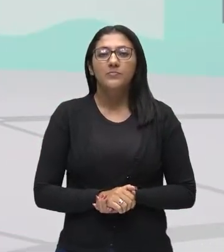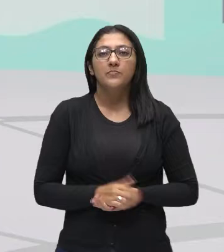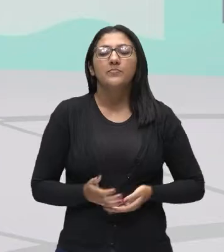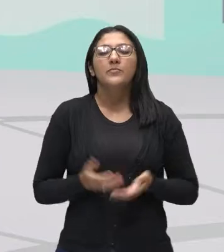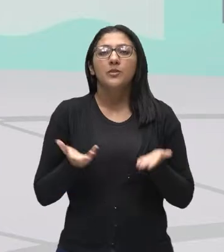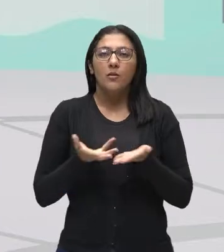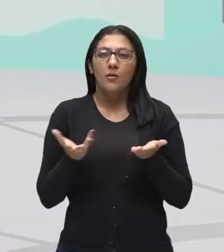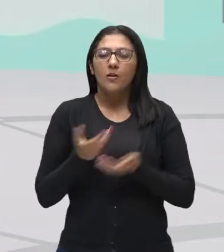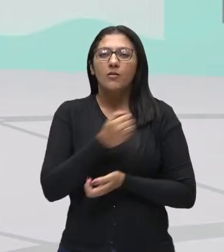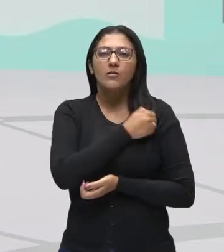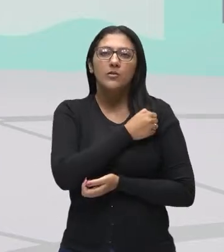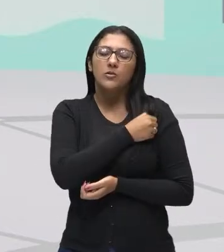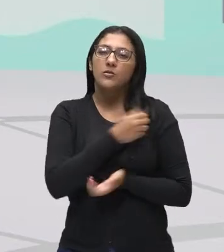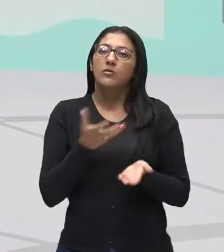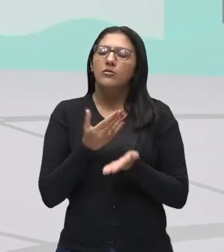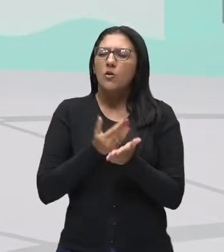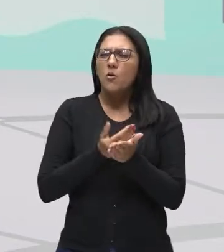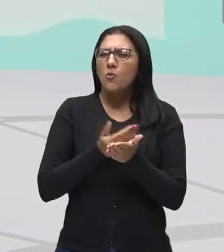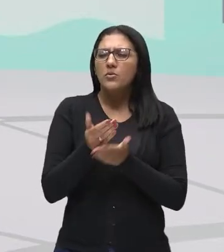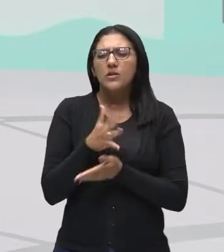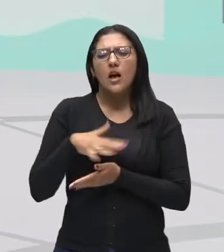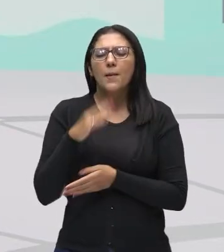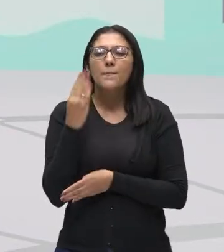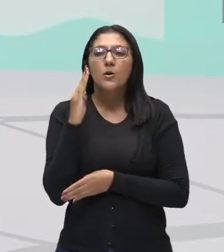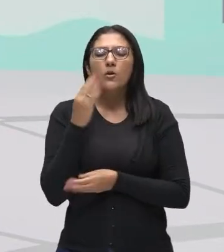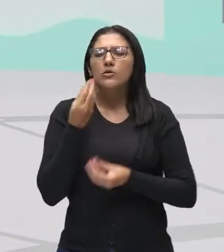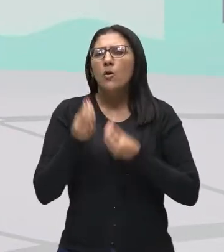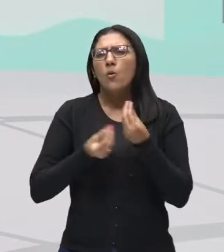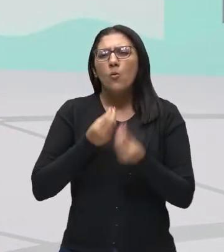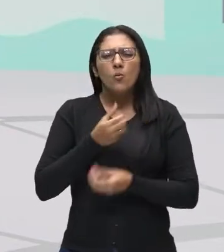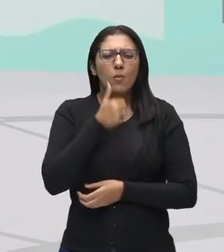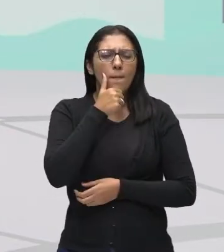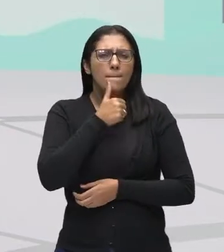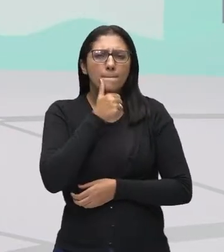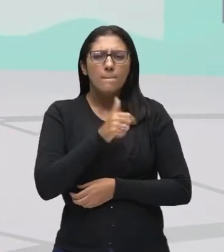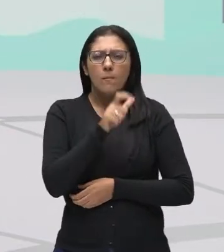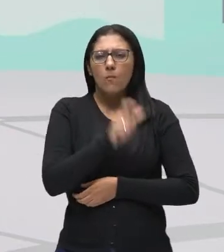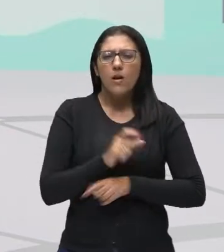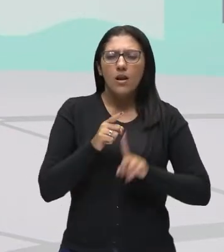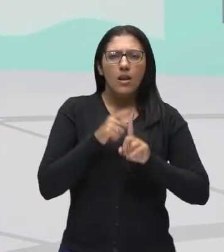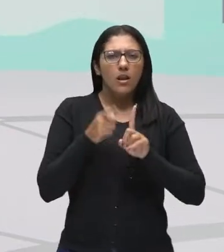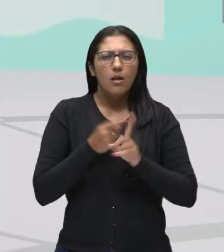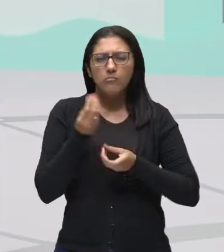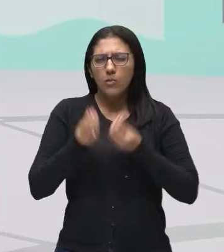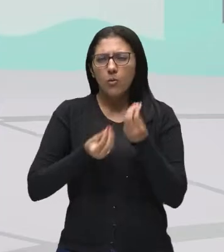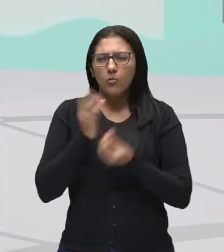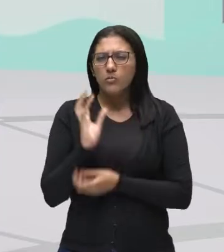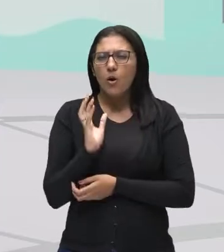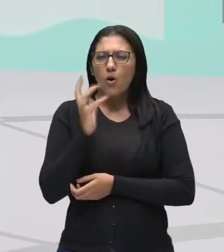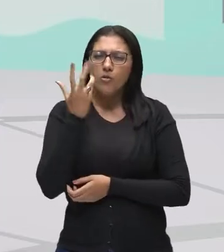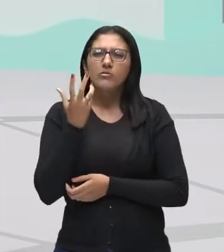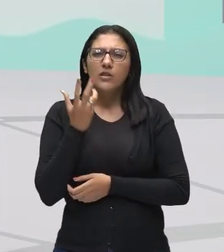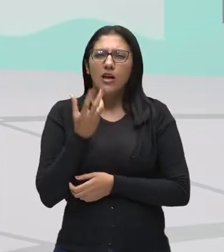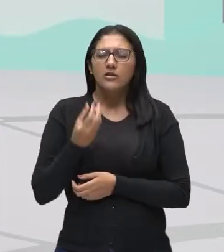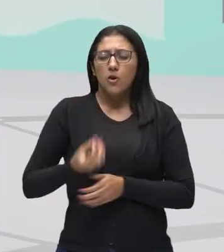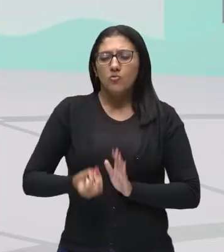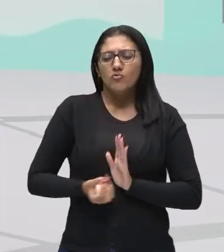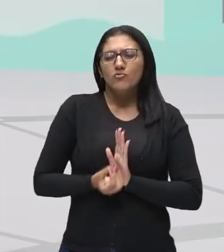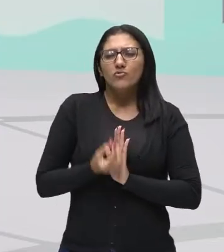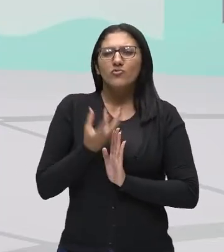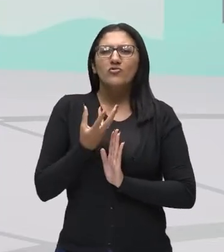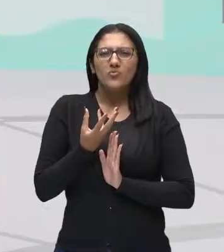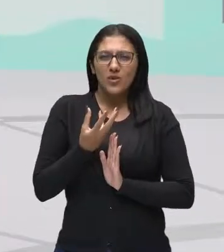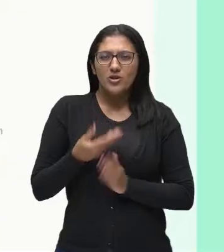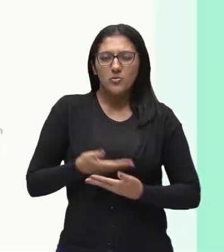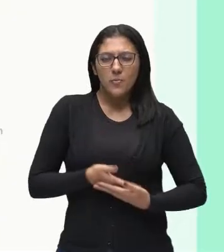vamos conhecer biologicamente como uma mulher fica grávida, como é que acontece a geração desta nova